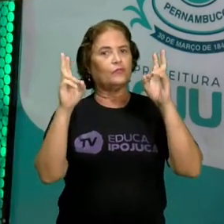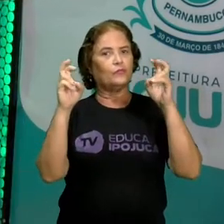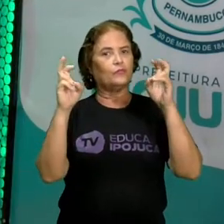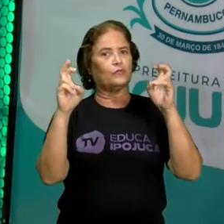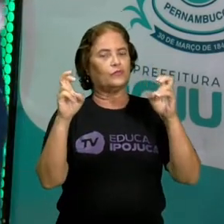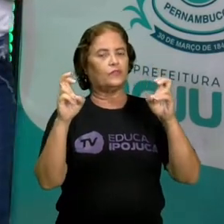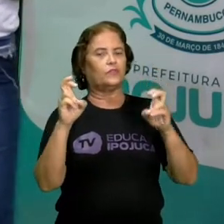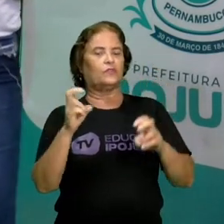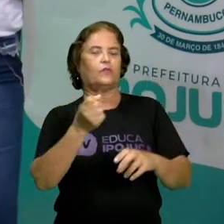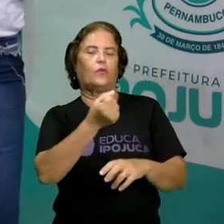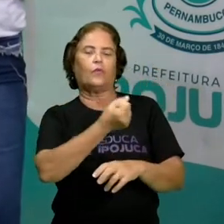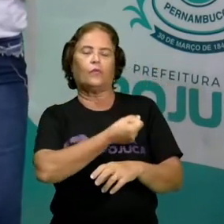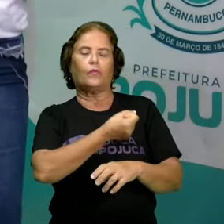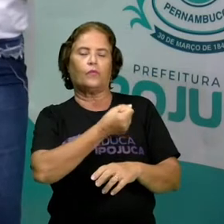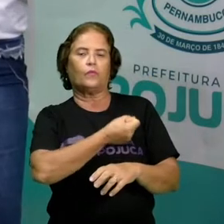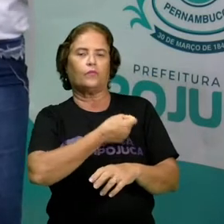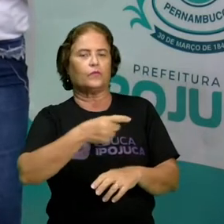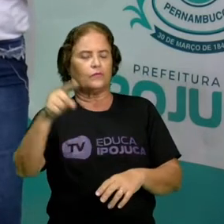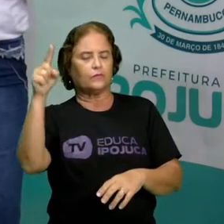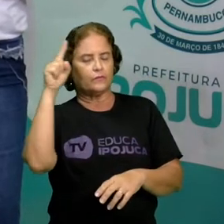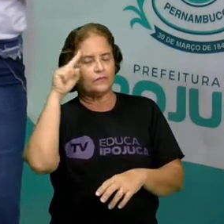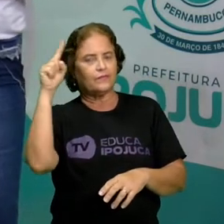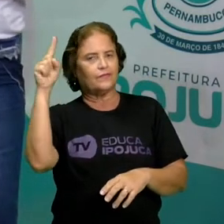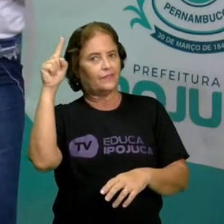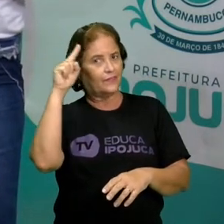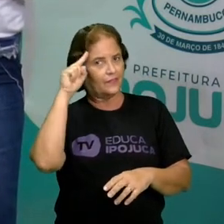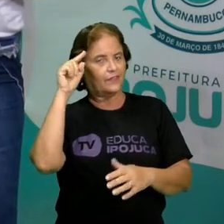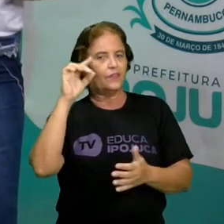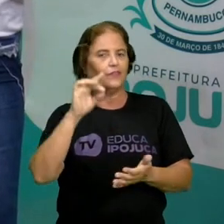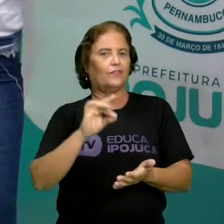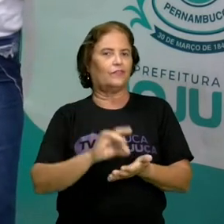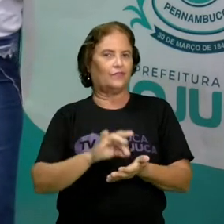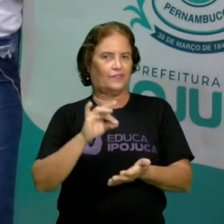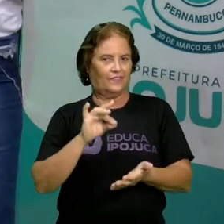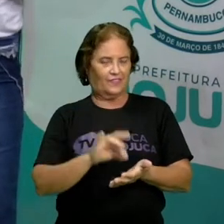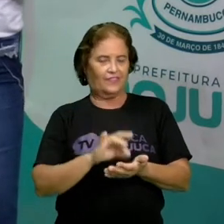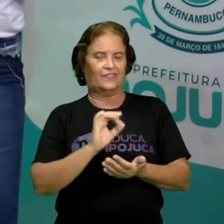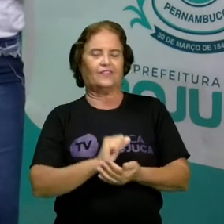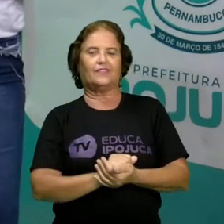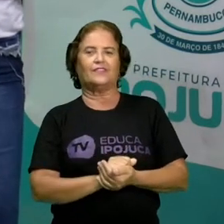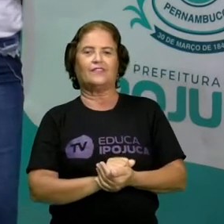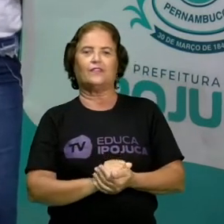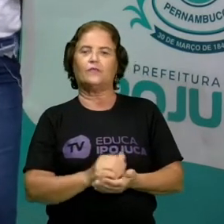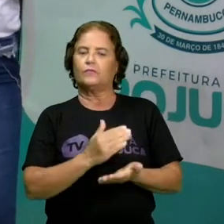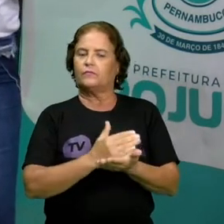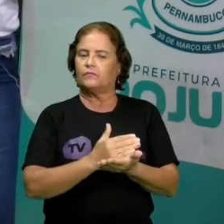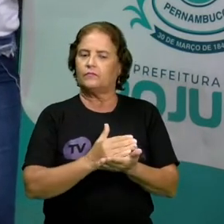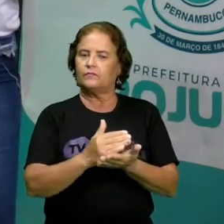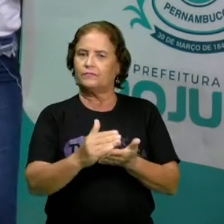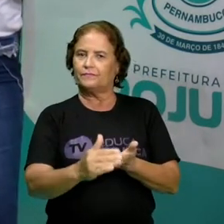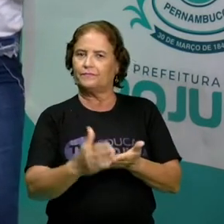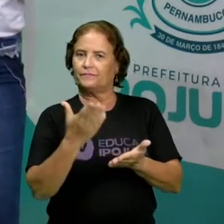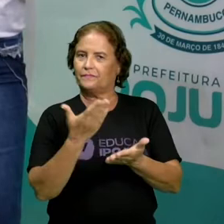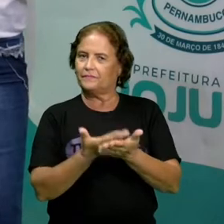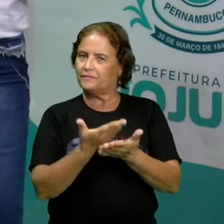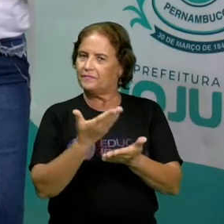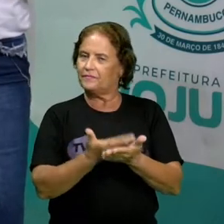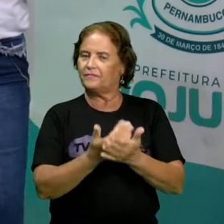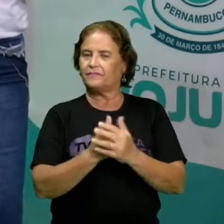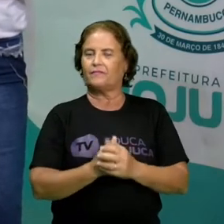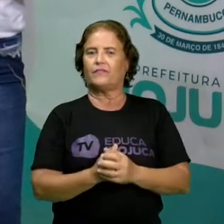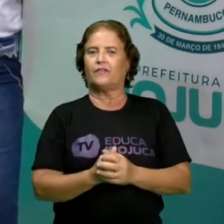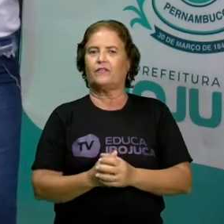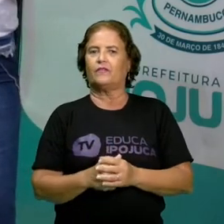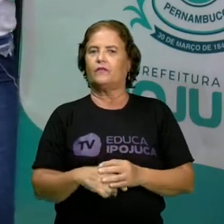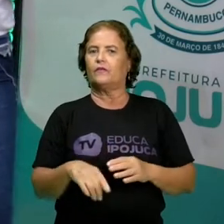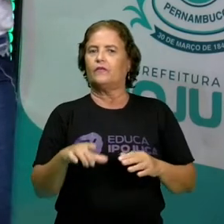Números do Dia a Dia. Isso mesmo, meus amores. E para iniciarmos a nossa aulinha, eu